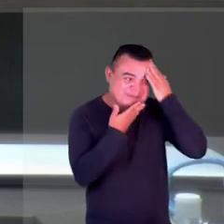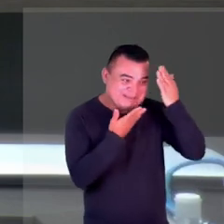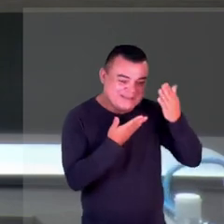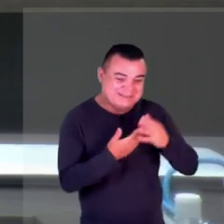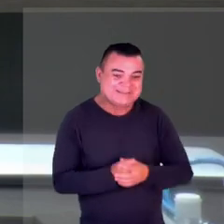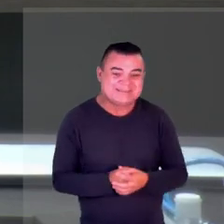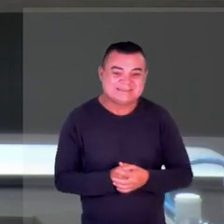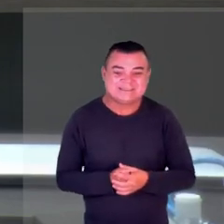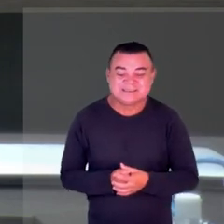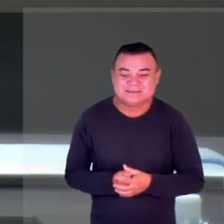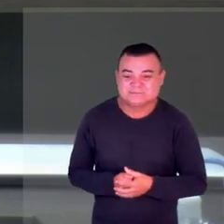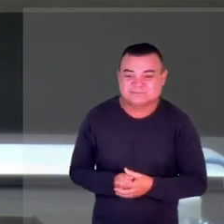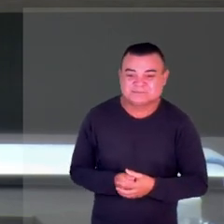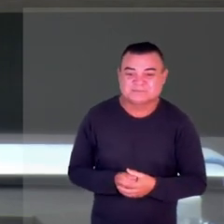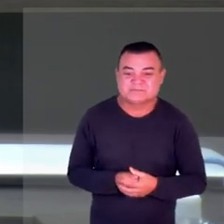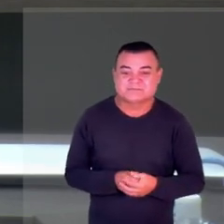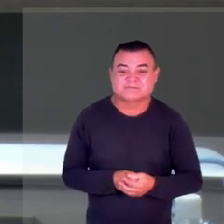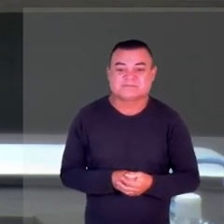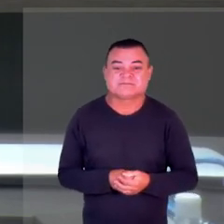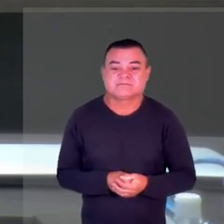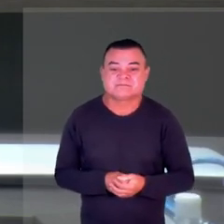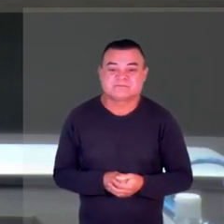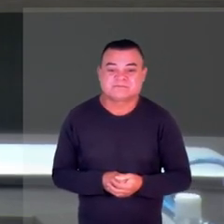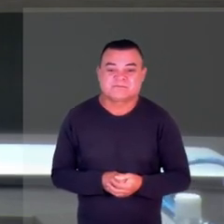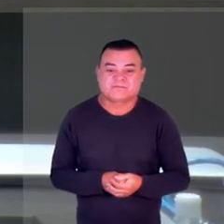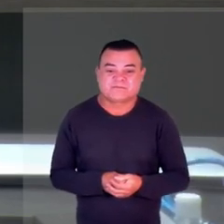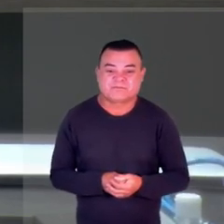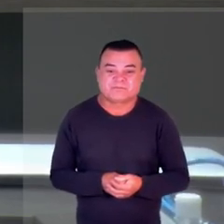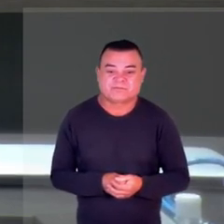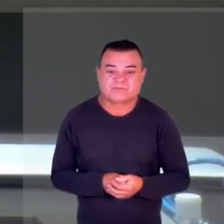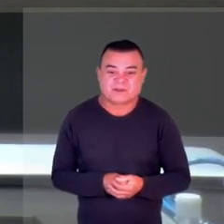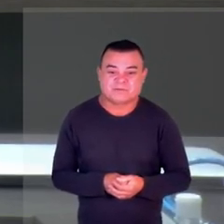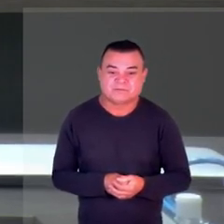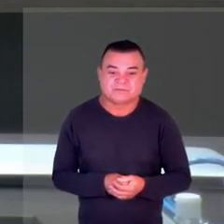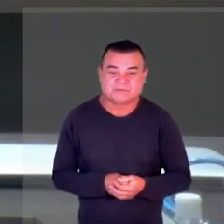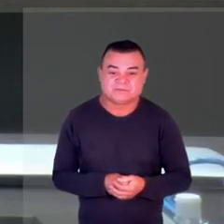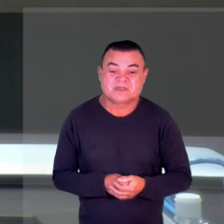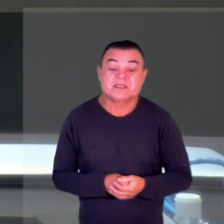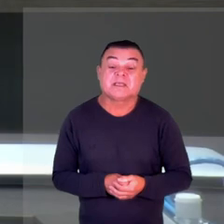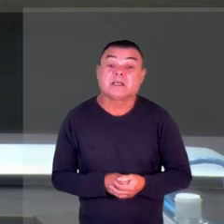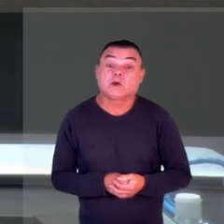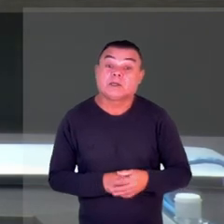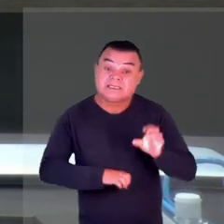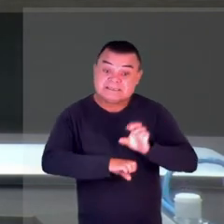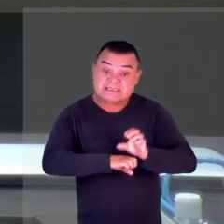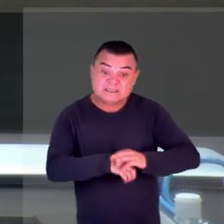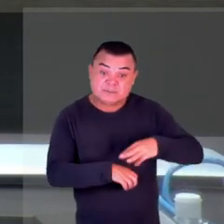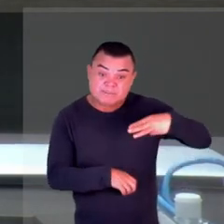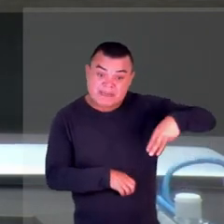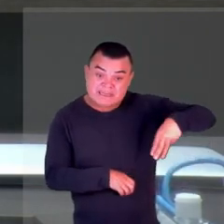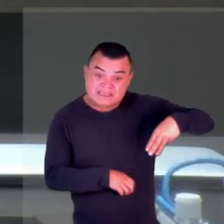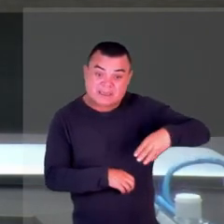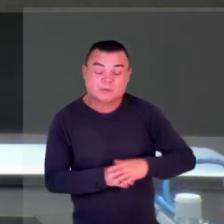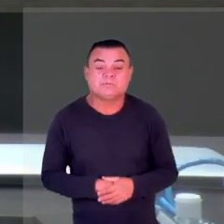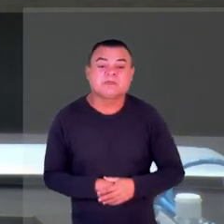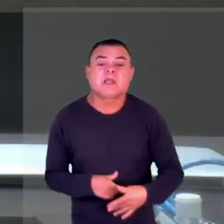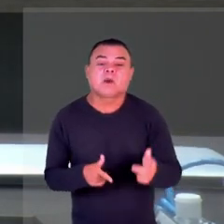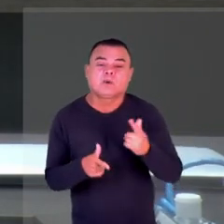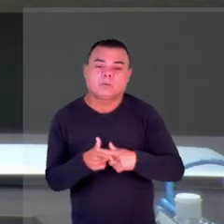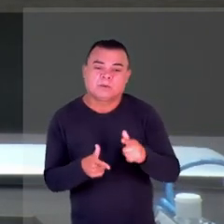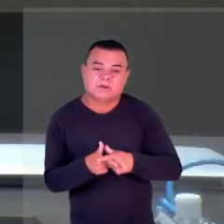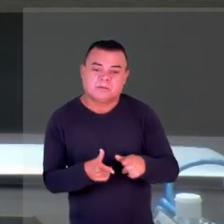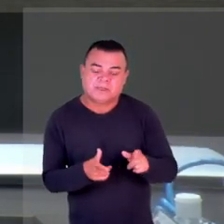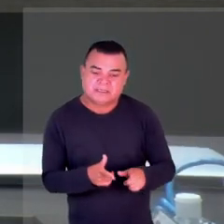viu ã Maranhão Maranhão né Eh o problema eh dessa